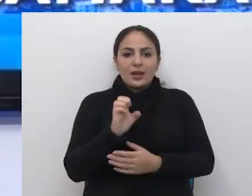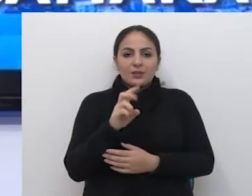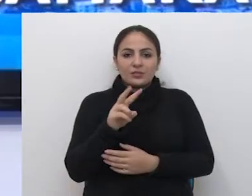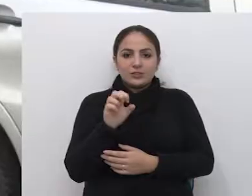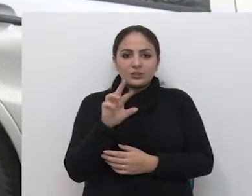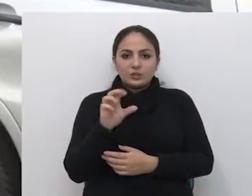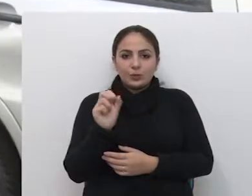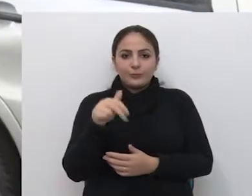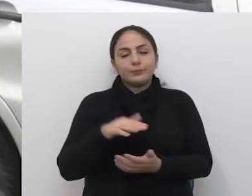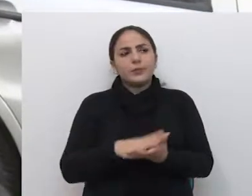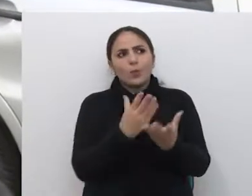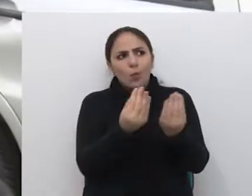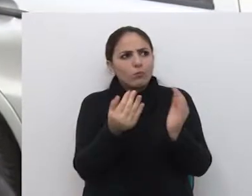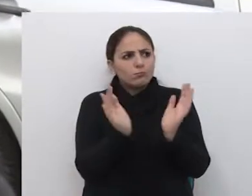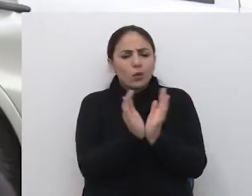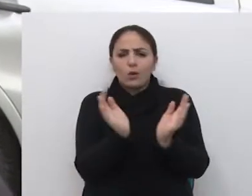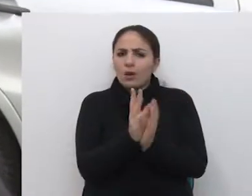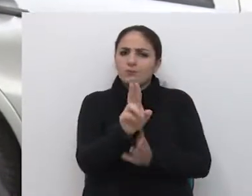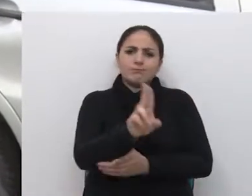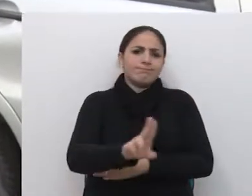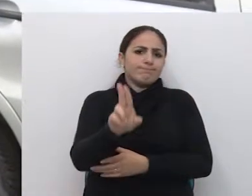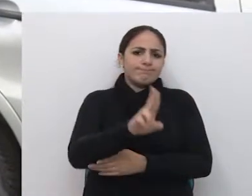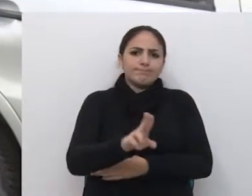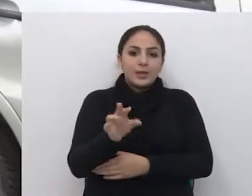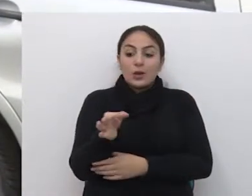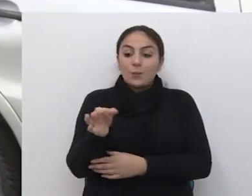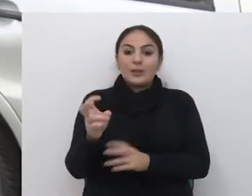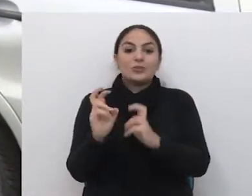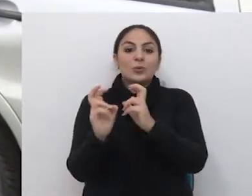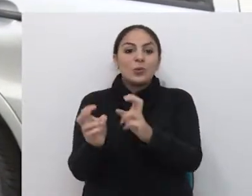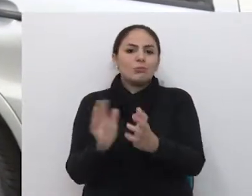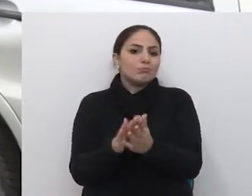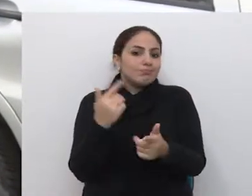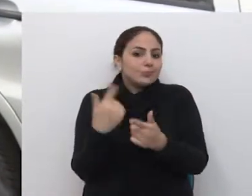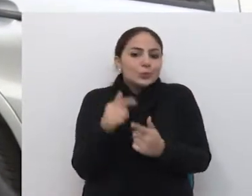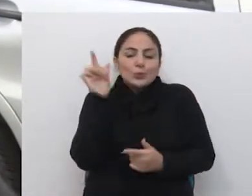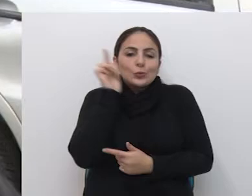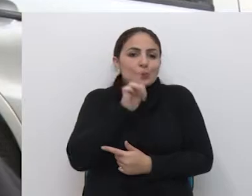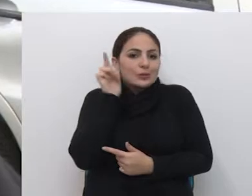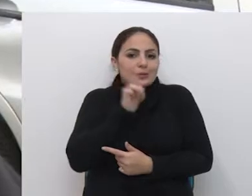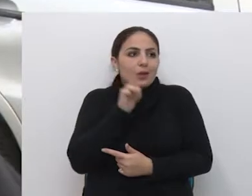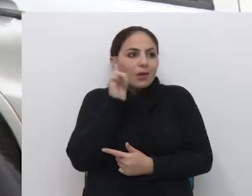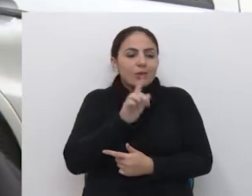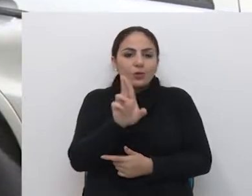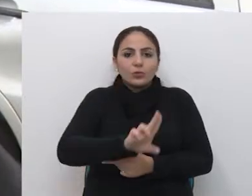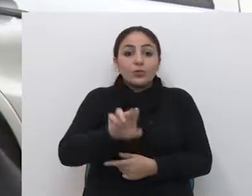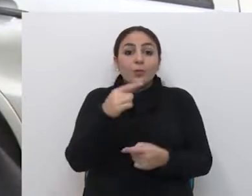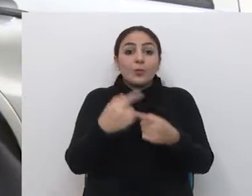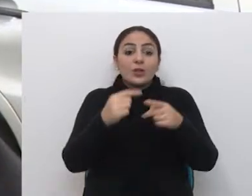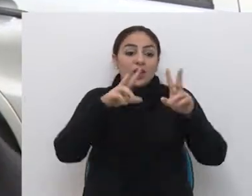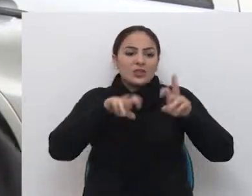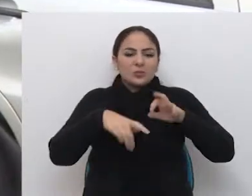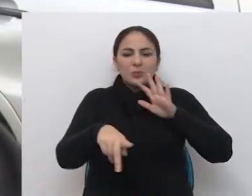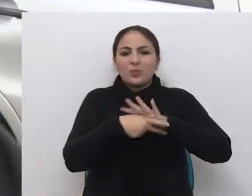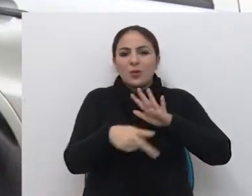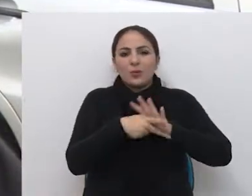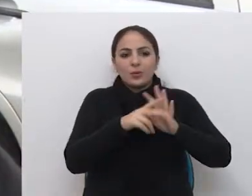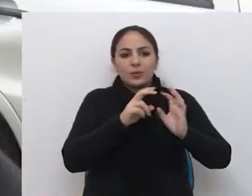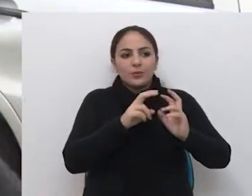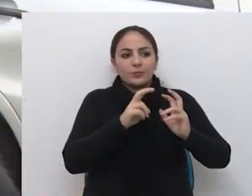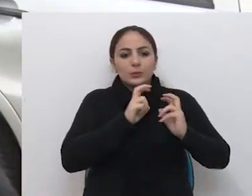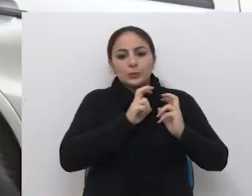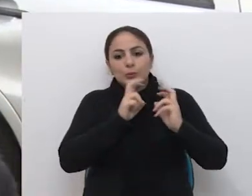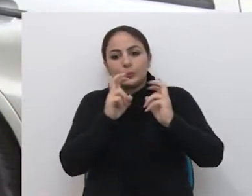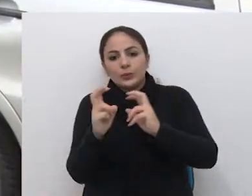Luz. Muitos nossos colegas não utilizam o Vale Transporte porque não tem como utilizar pela questão do